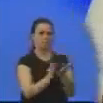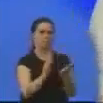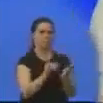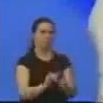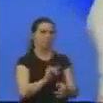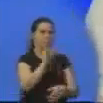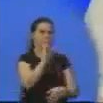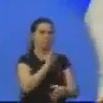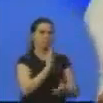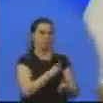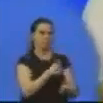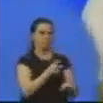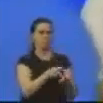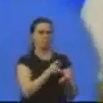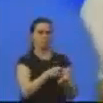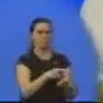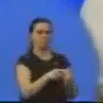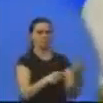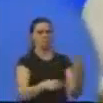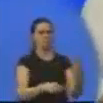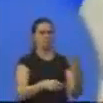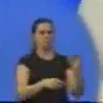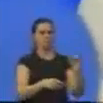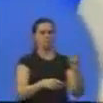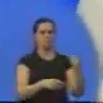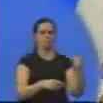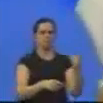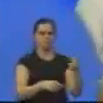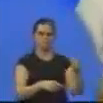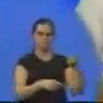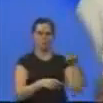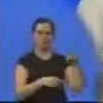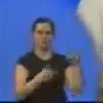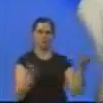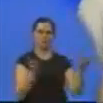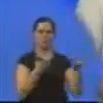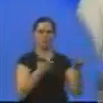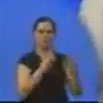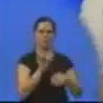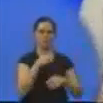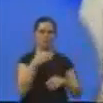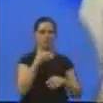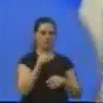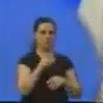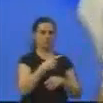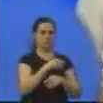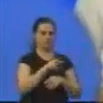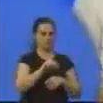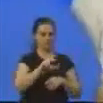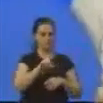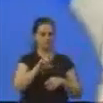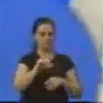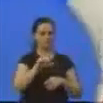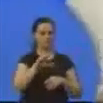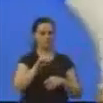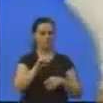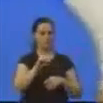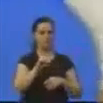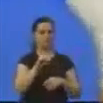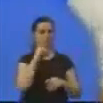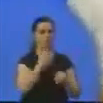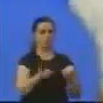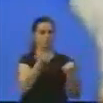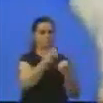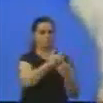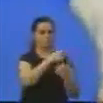primeira condição. Isolamos o y, 30 menos x. Agora, eu vou na função produto e vou substituir no lugar do